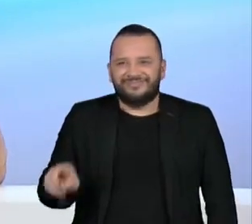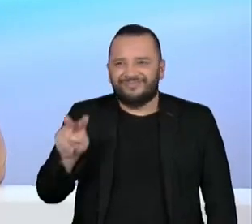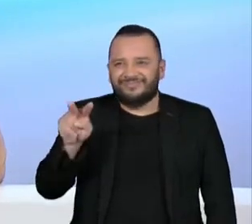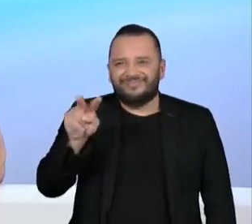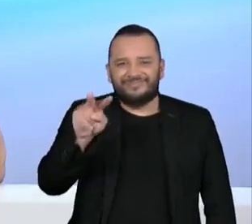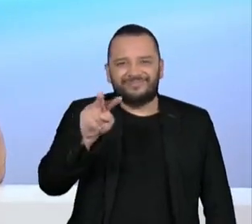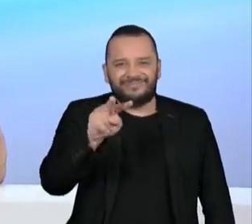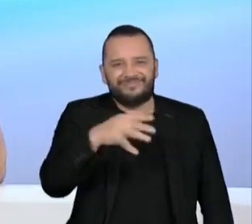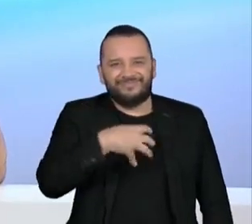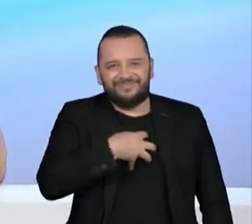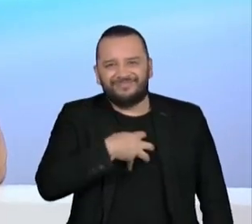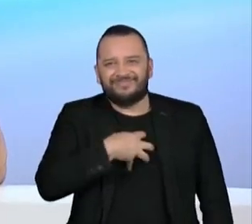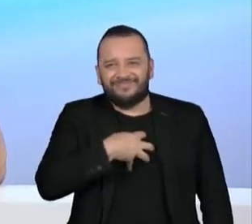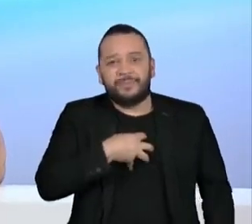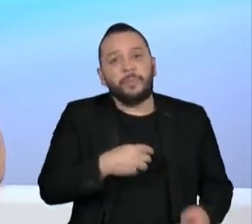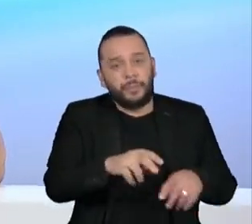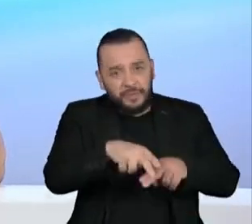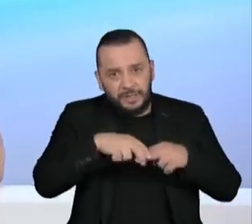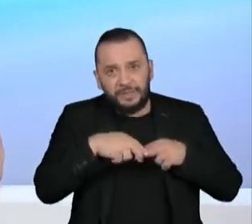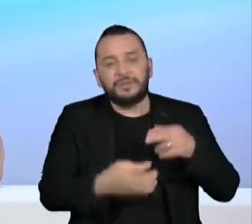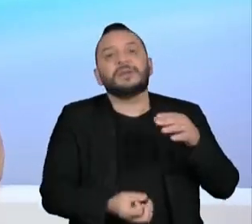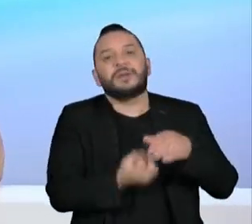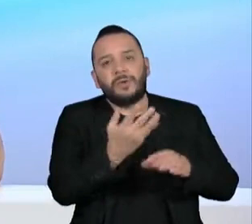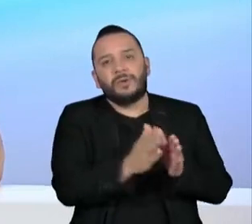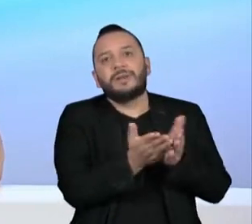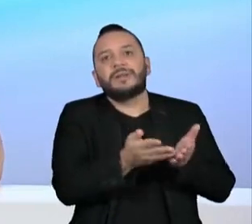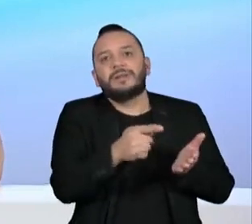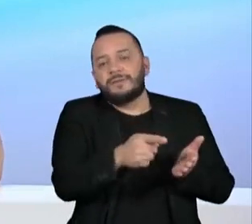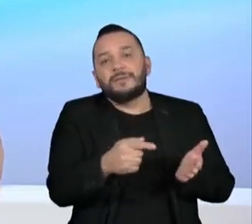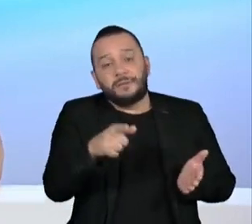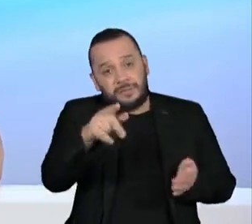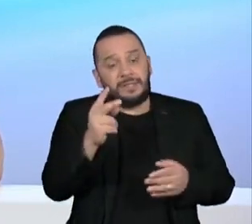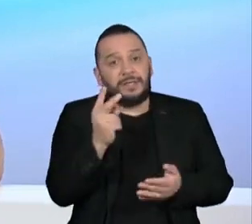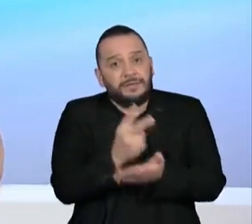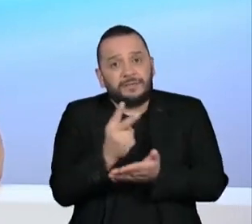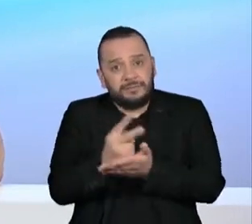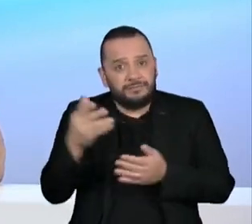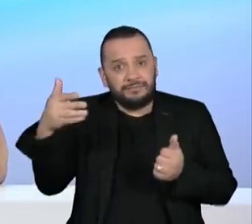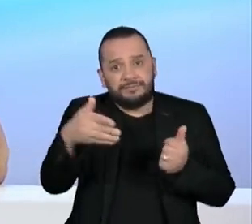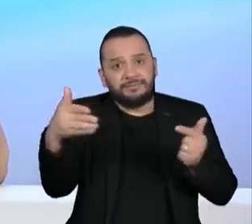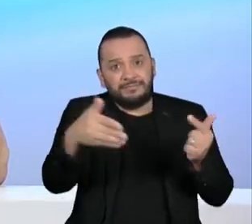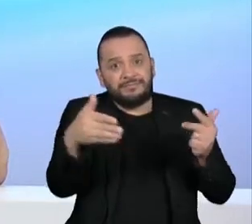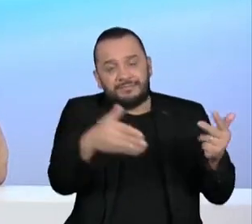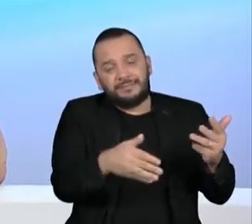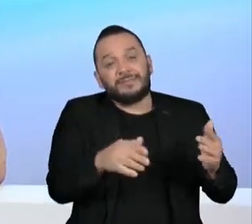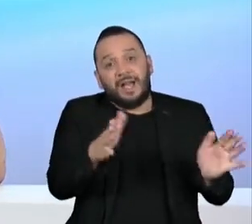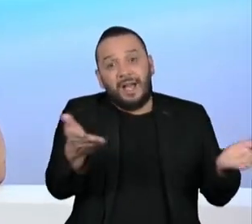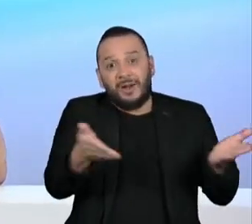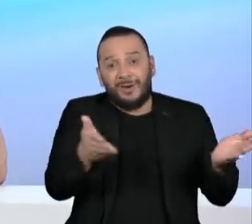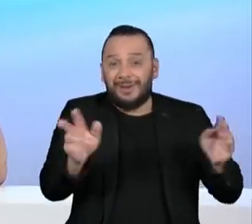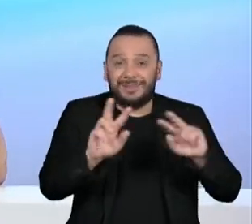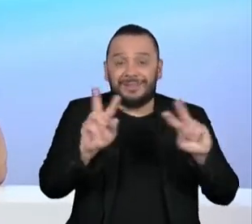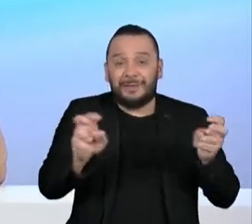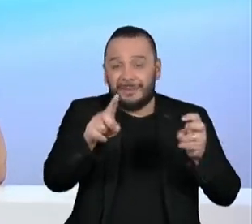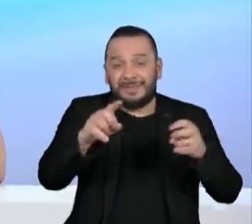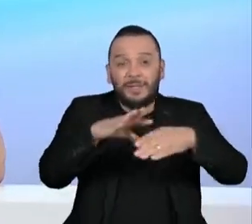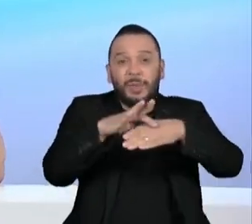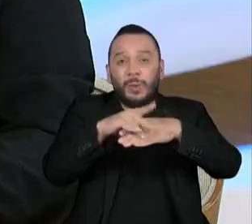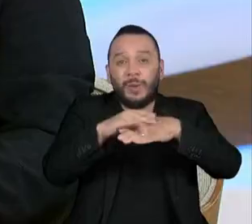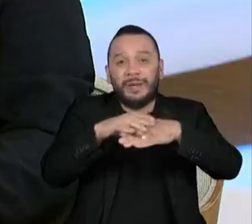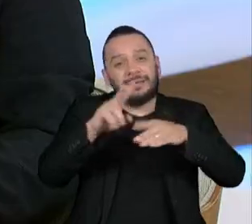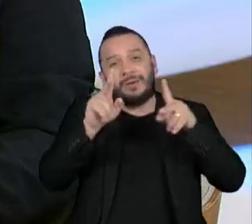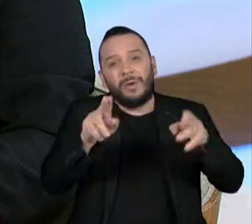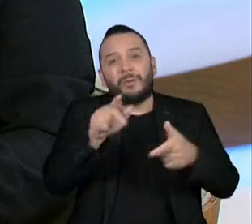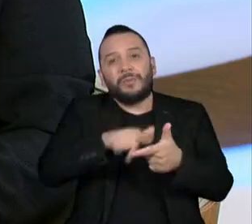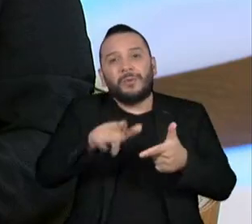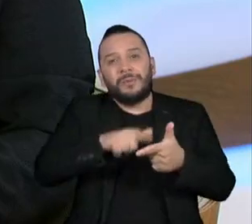de vir para cá e de conviver. Eu queria saber, para chegar nas doenças, né,